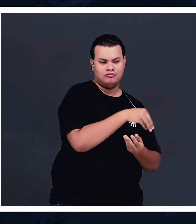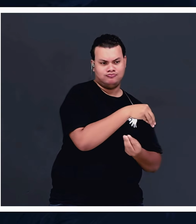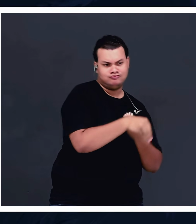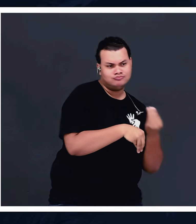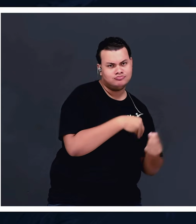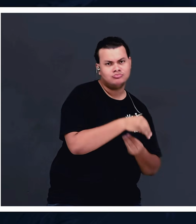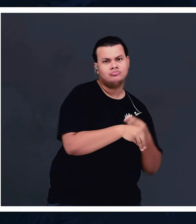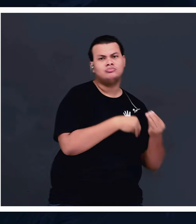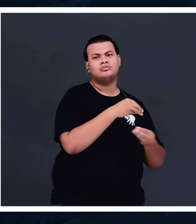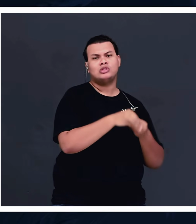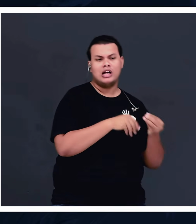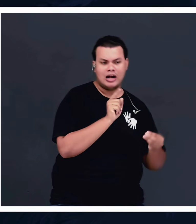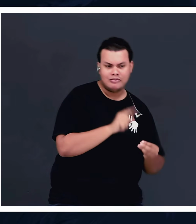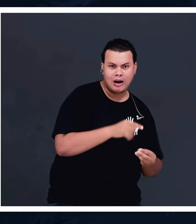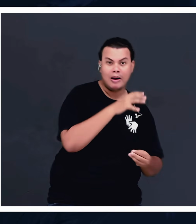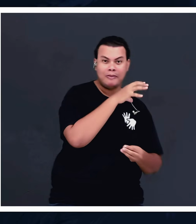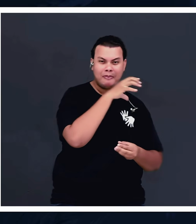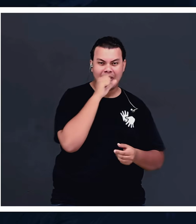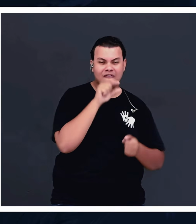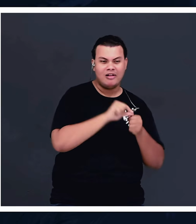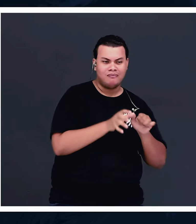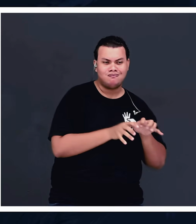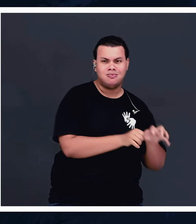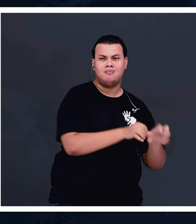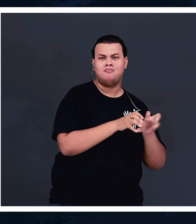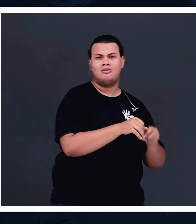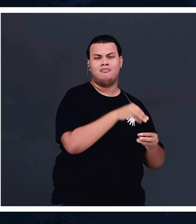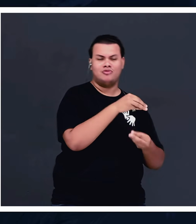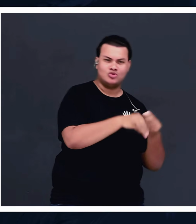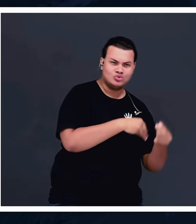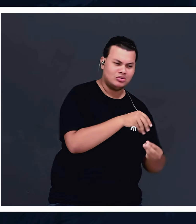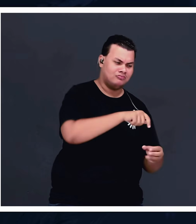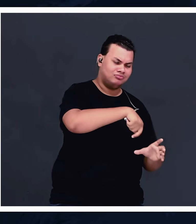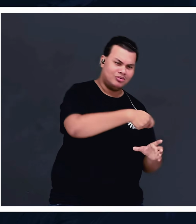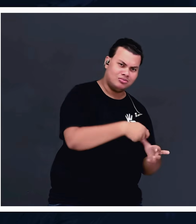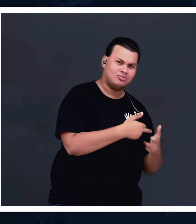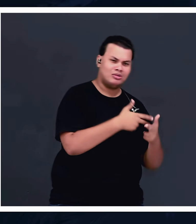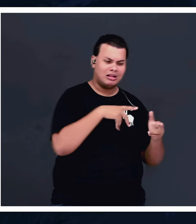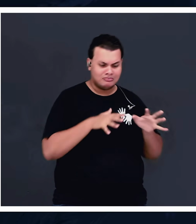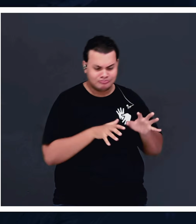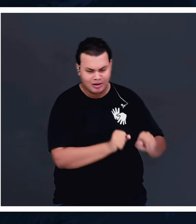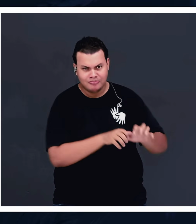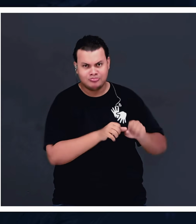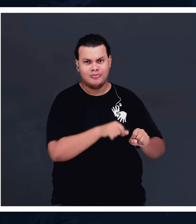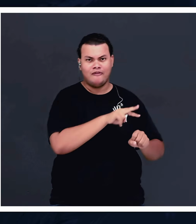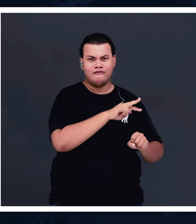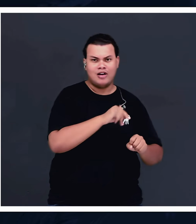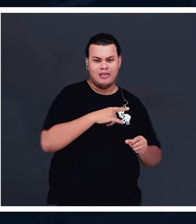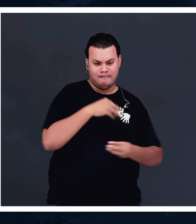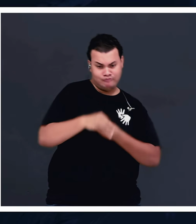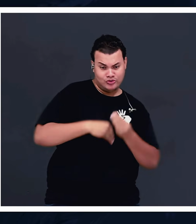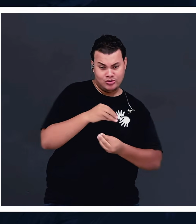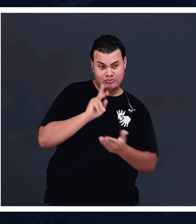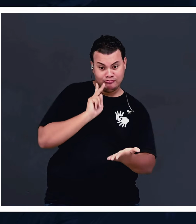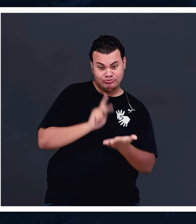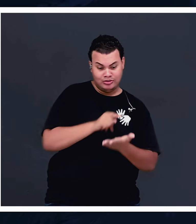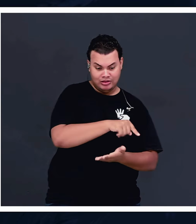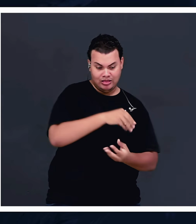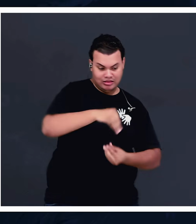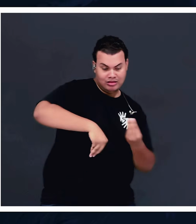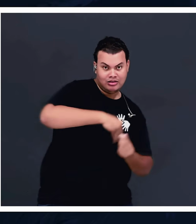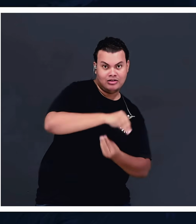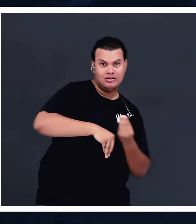o processo de fazer um pão, né? Você vai lá, mistura tudo, aí sova a massa para poder ficar bem misturada ali, aquele